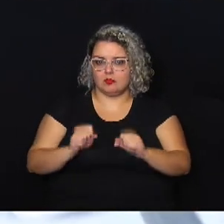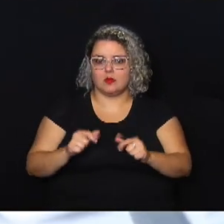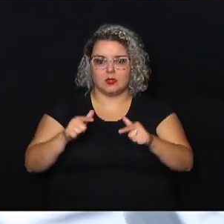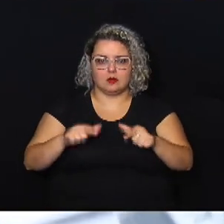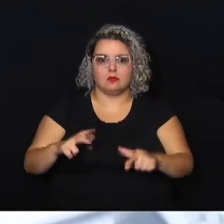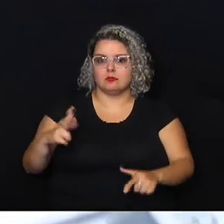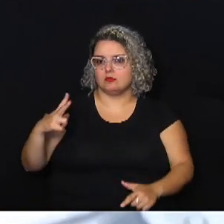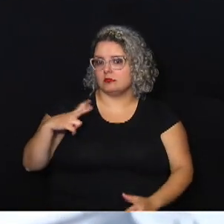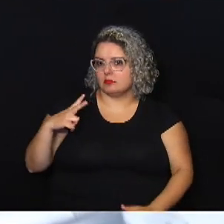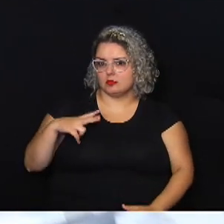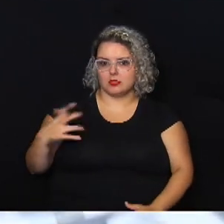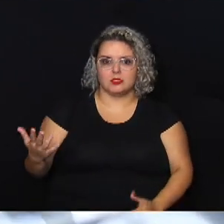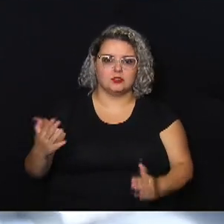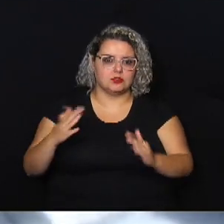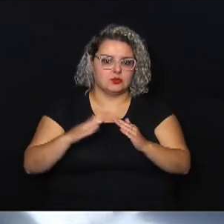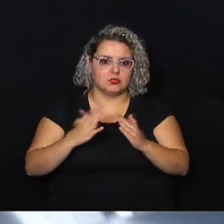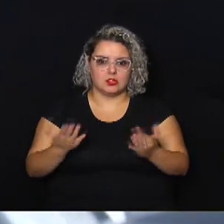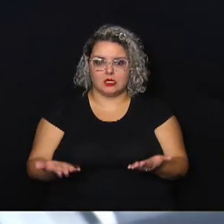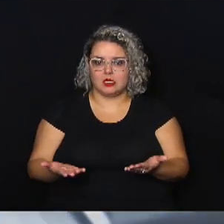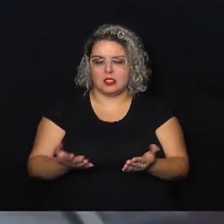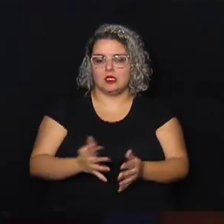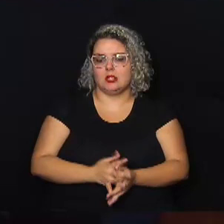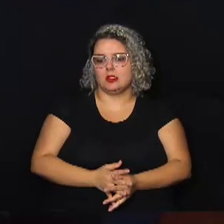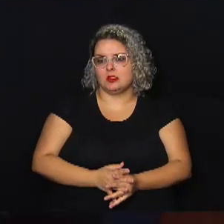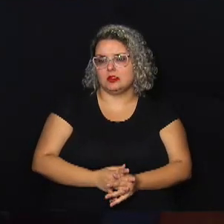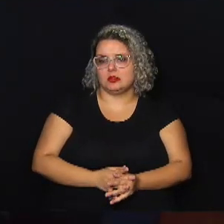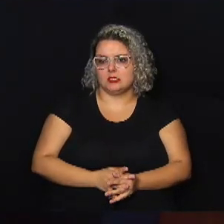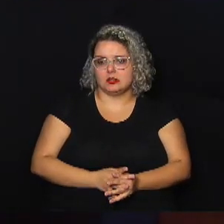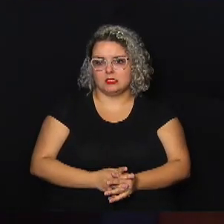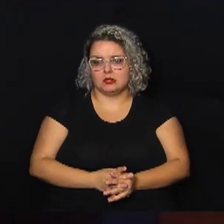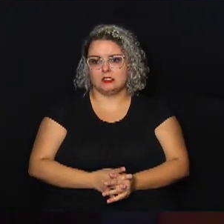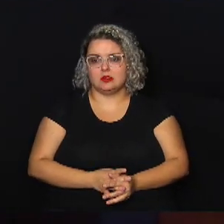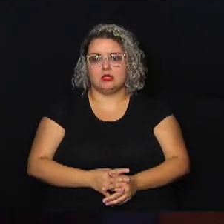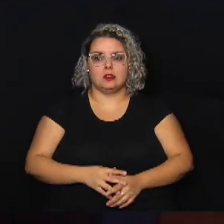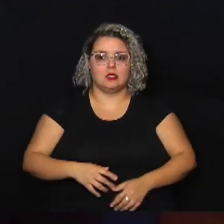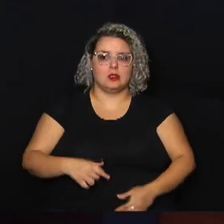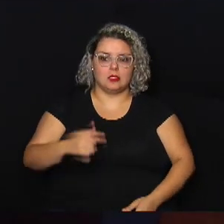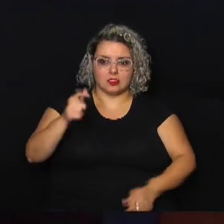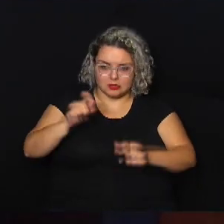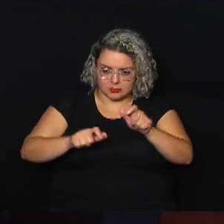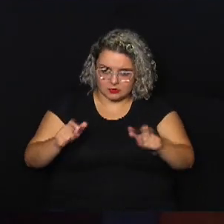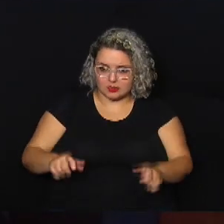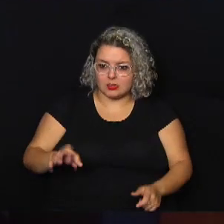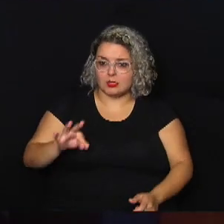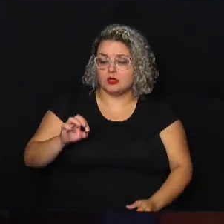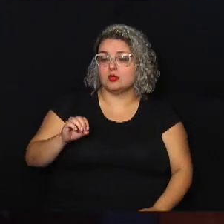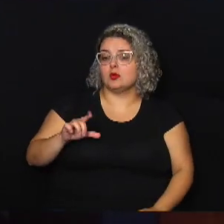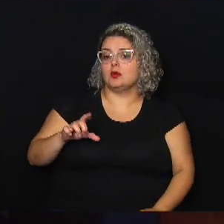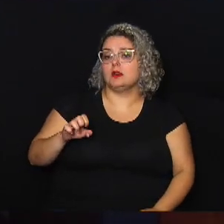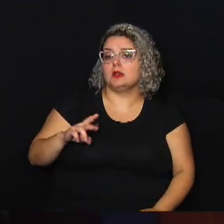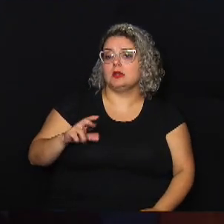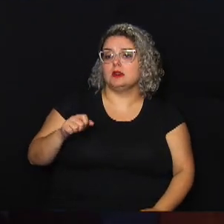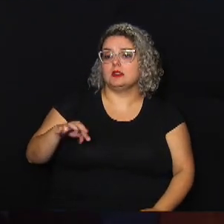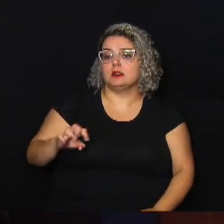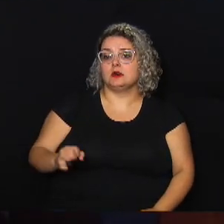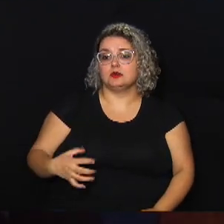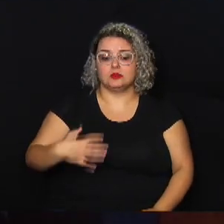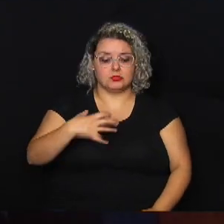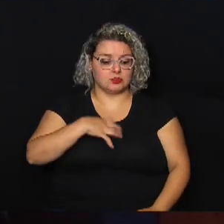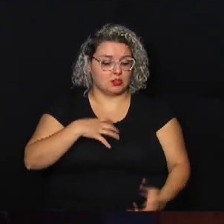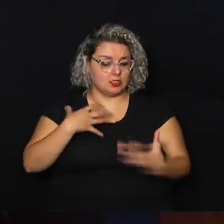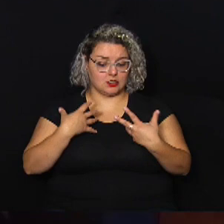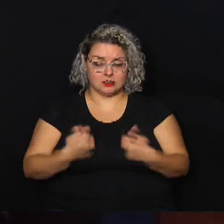sua casa, também tem um espaço, junto com um grupo de amigos, que pessoas tolerantes, que toleram como a pessoa é e